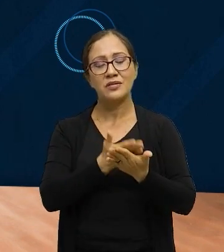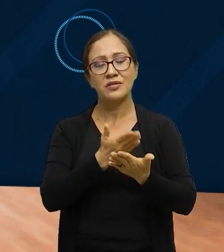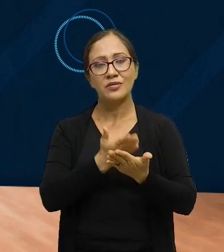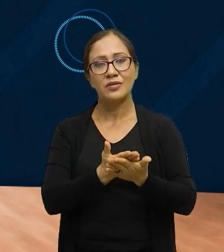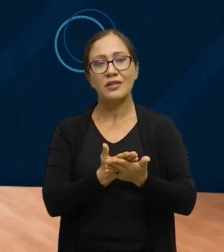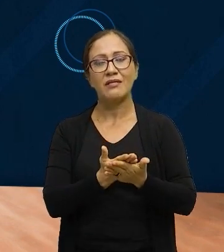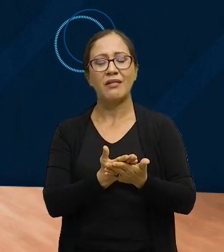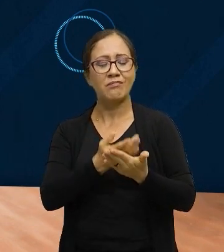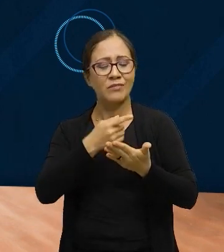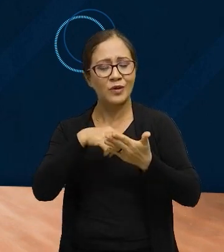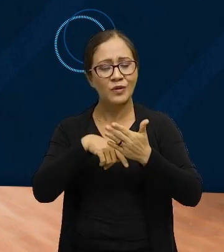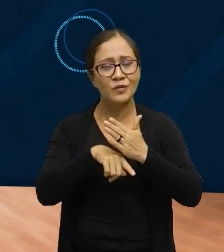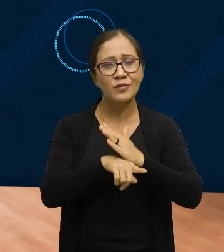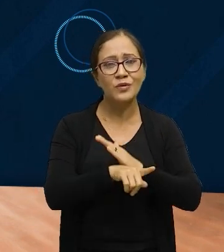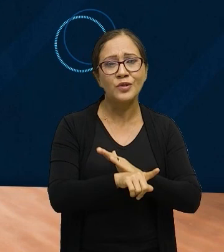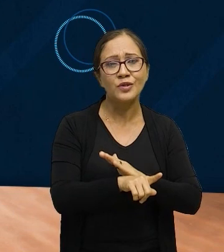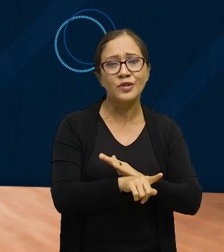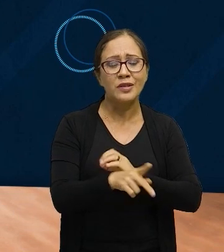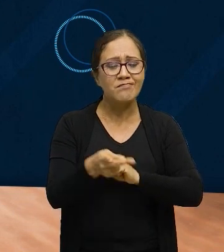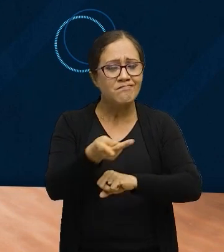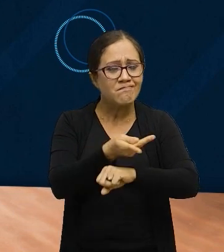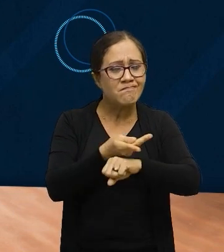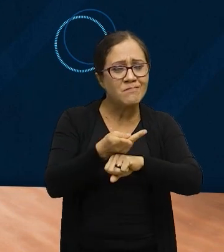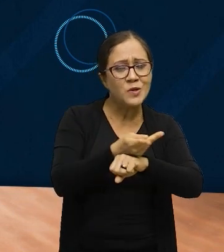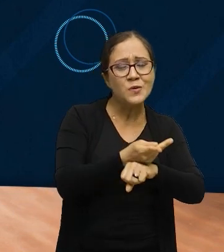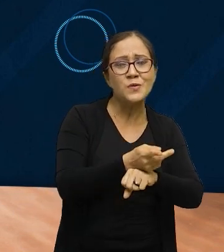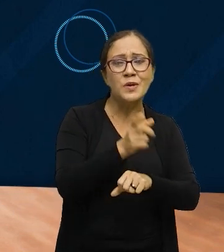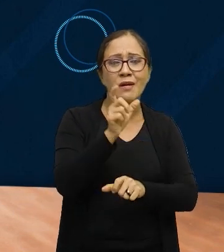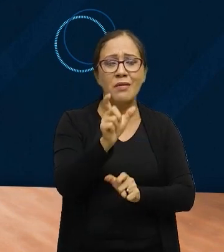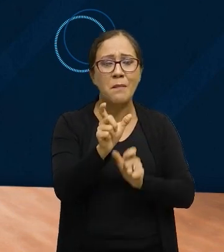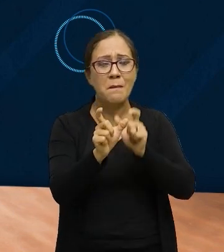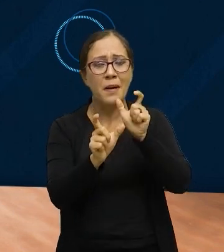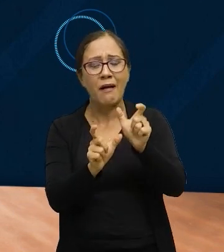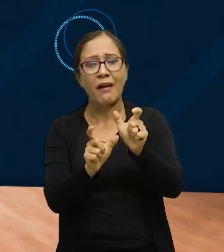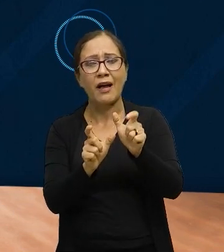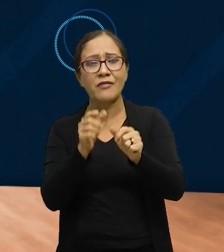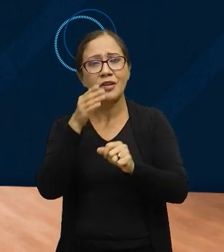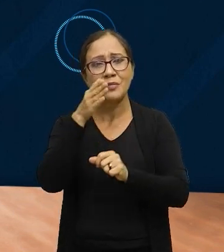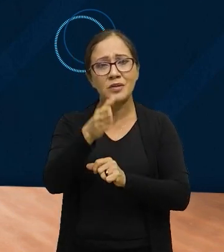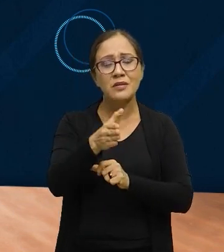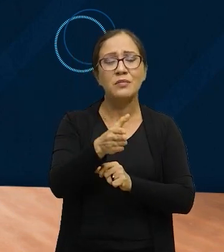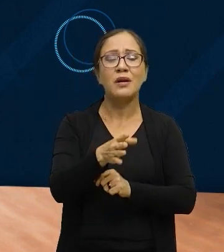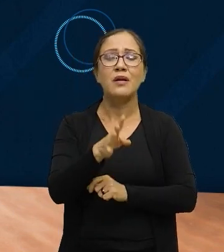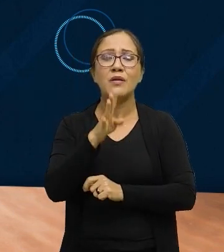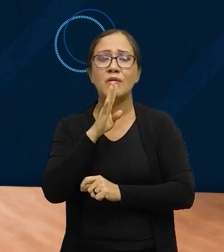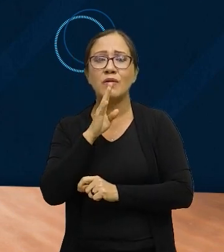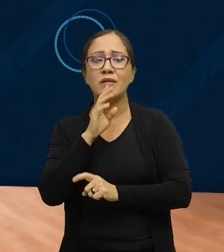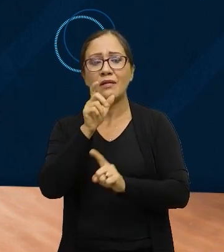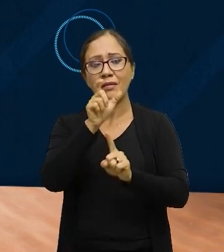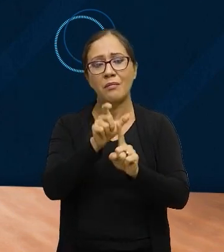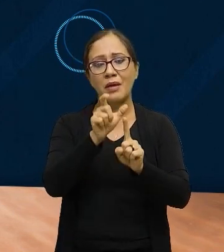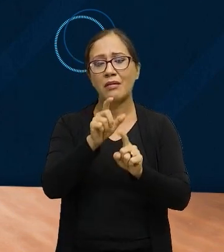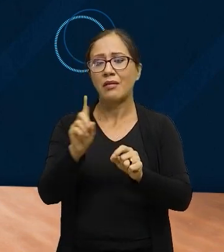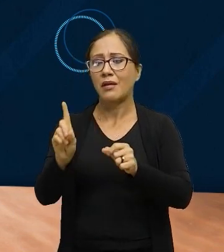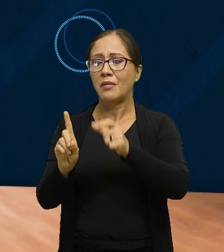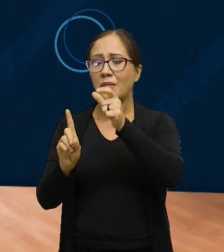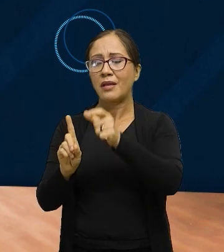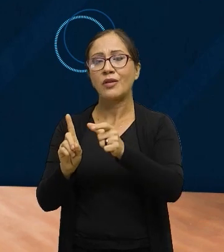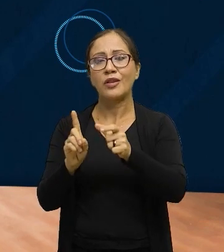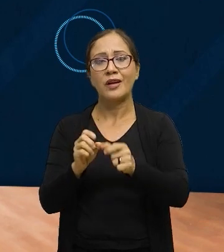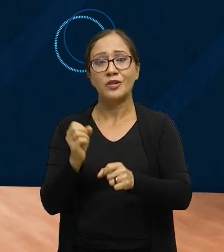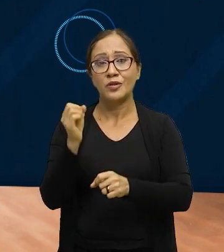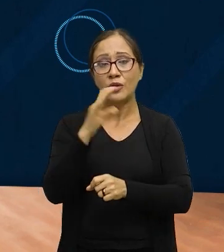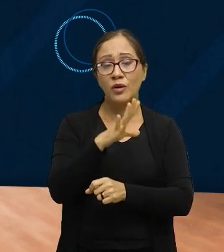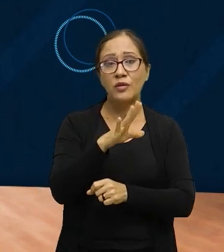tirinhas, lendo, buscando essas palavras-chave, conhecendo personagens novos, você vai conseguir fazer